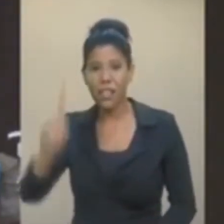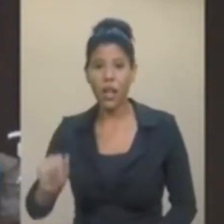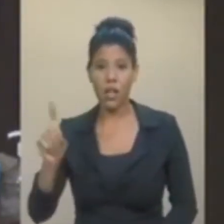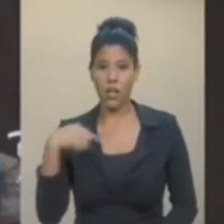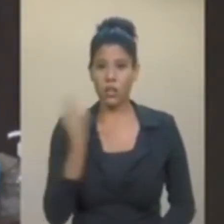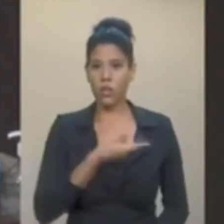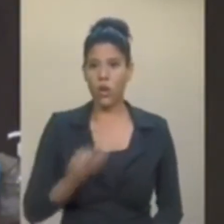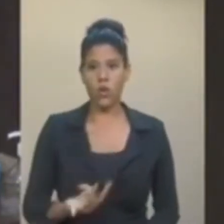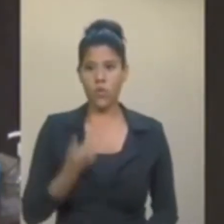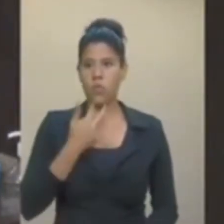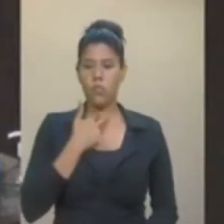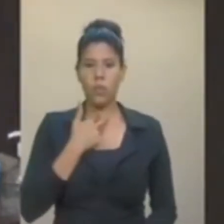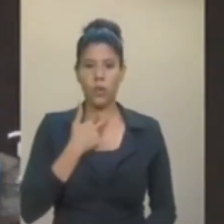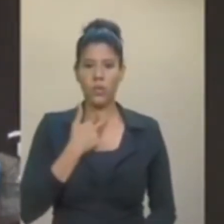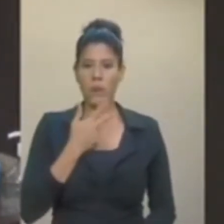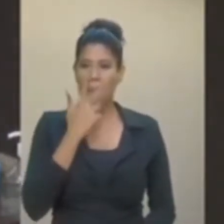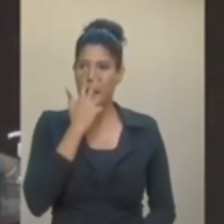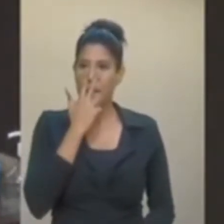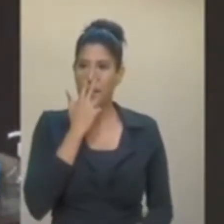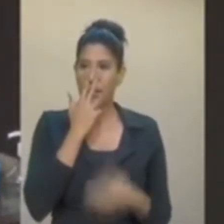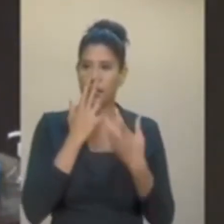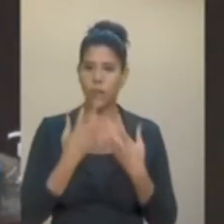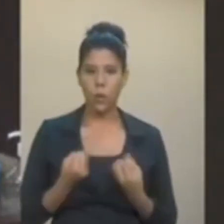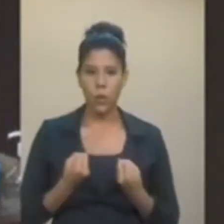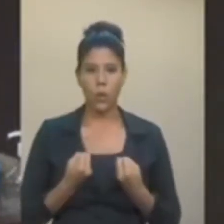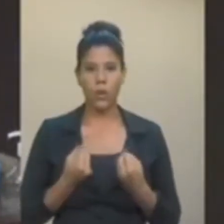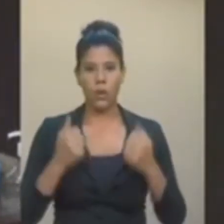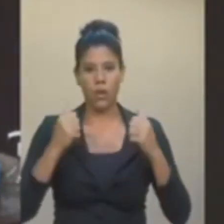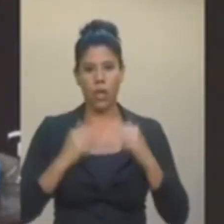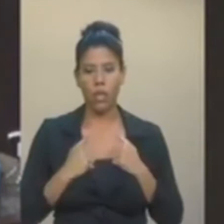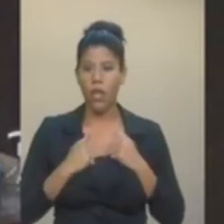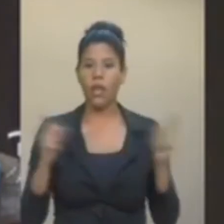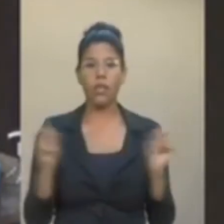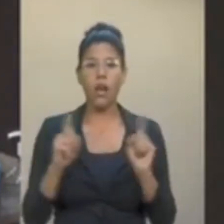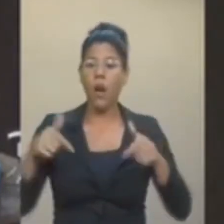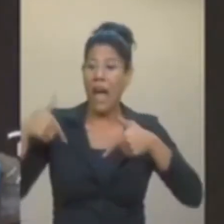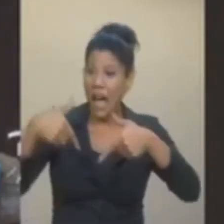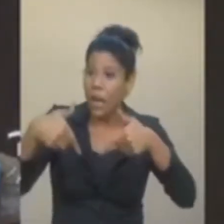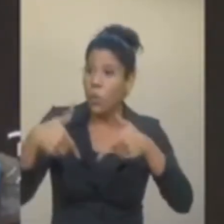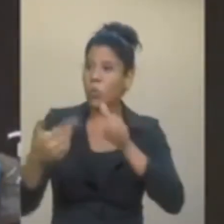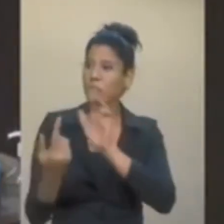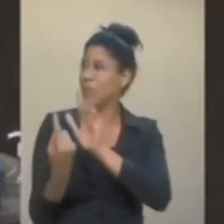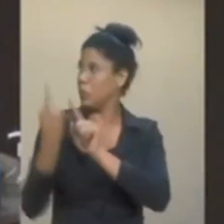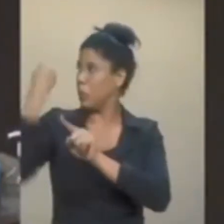esmorecer. As lutas do passado se reinventam no